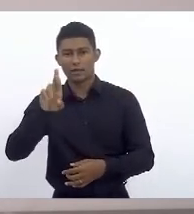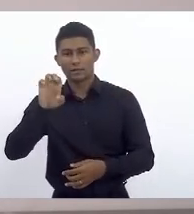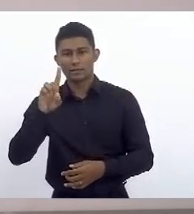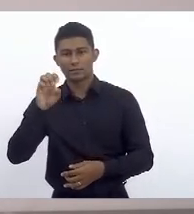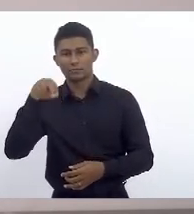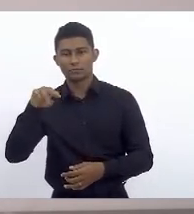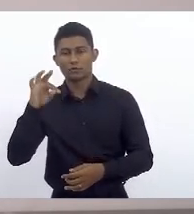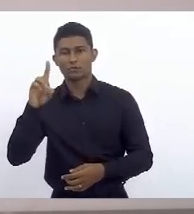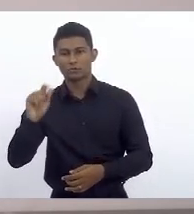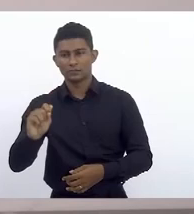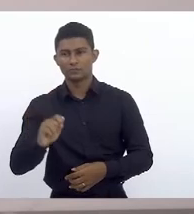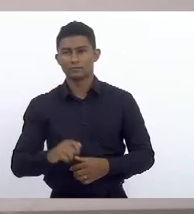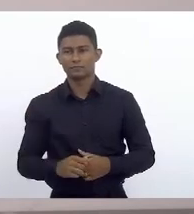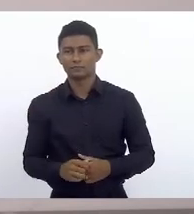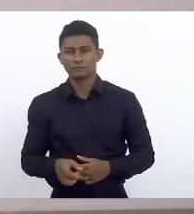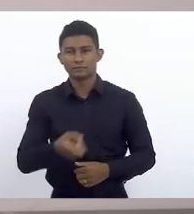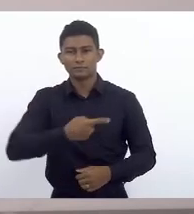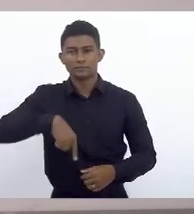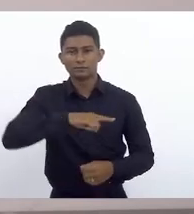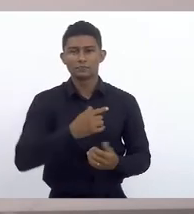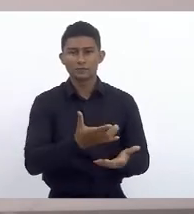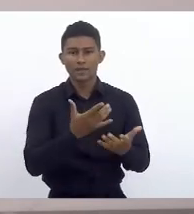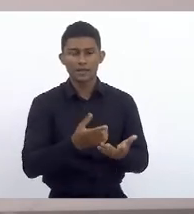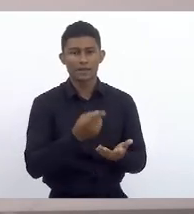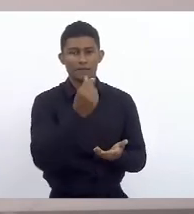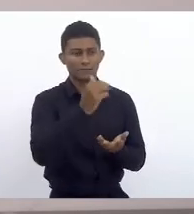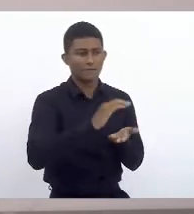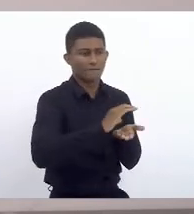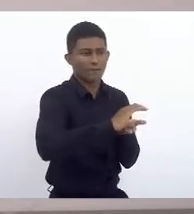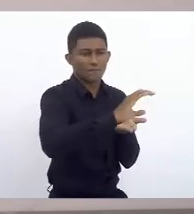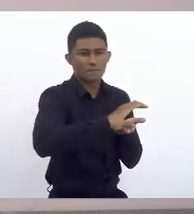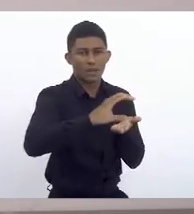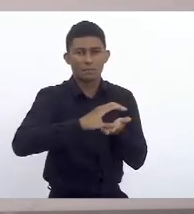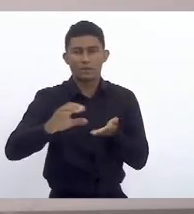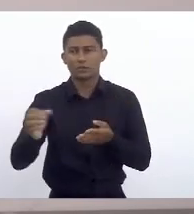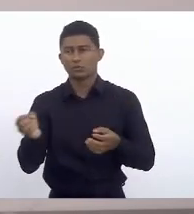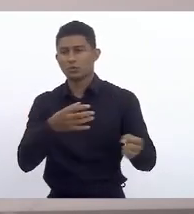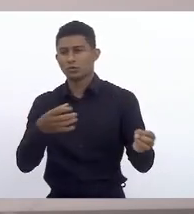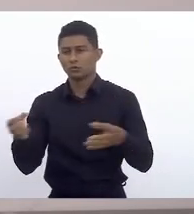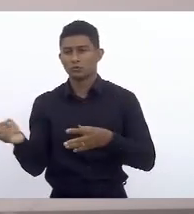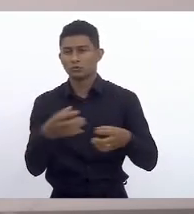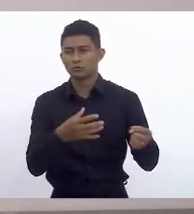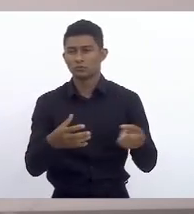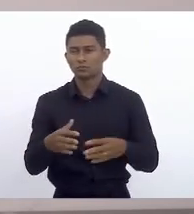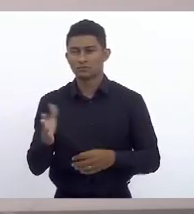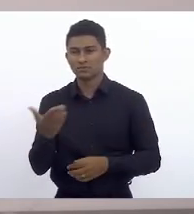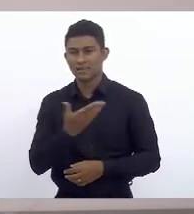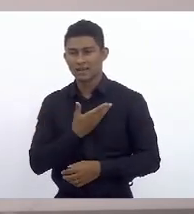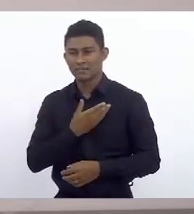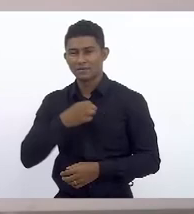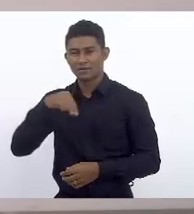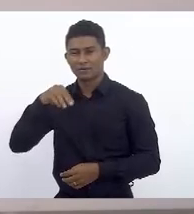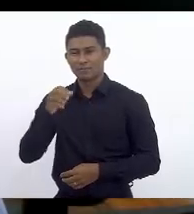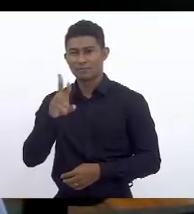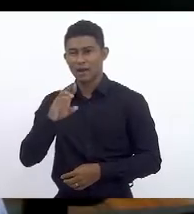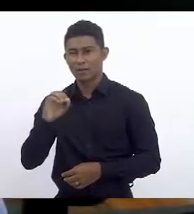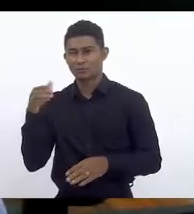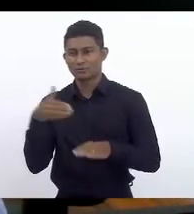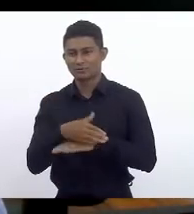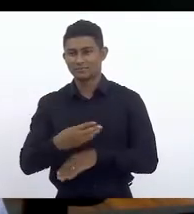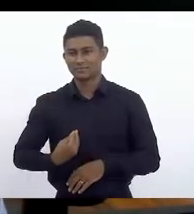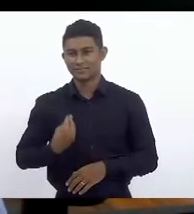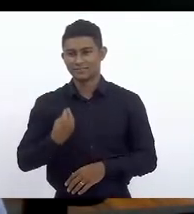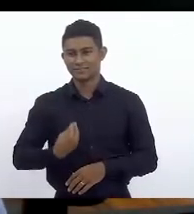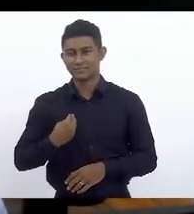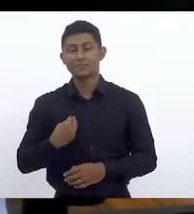em áreas que possam atrair novos investimentos. Né? Nosso amigo Mauro Osório aqui presente. Então,